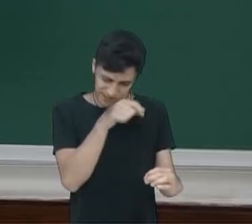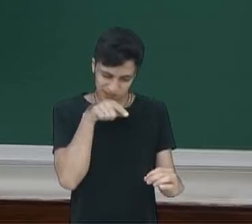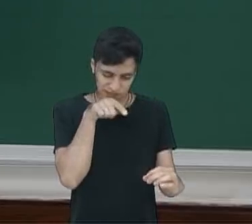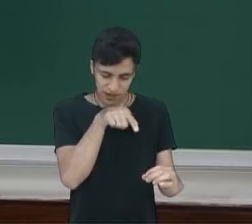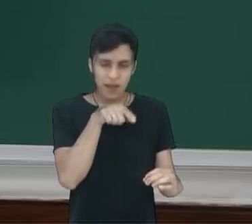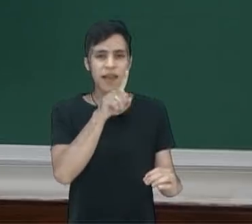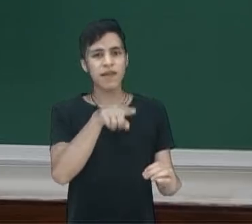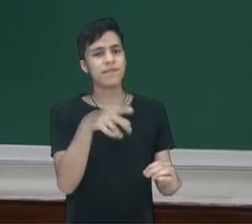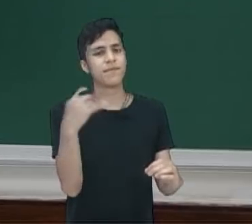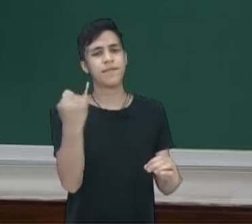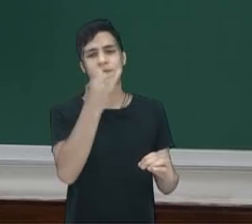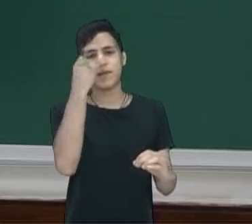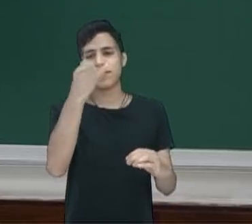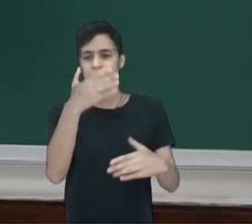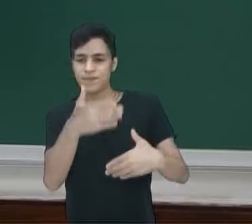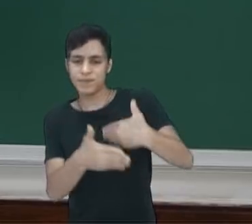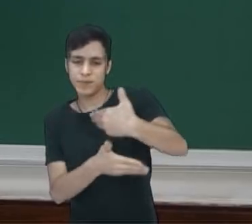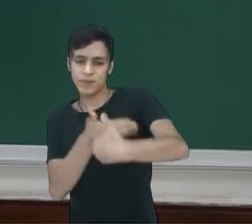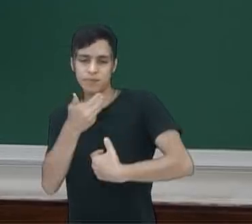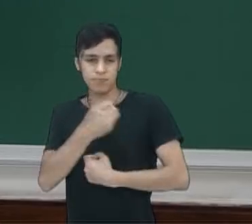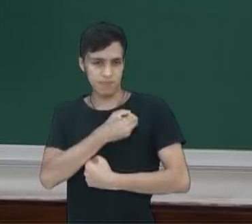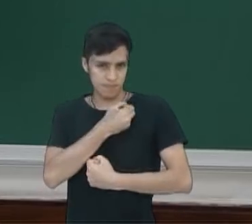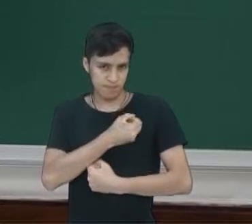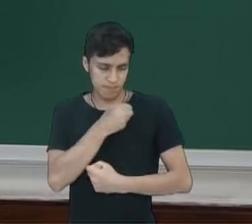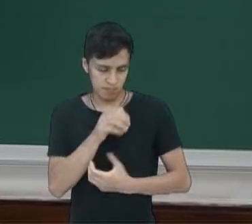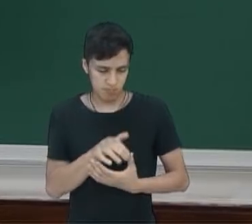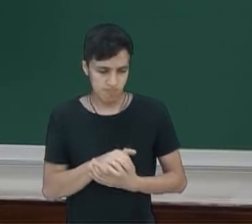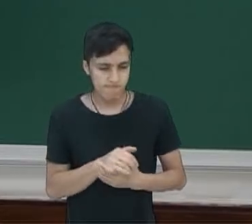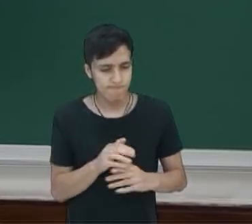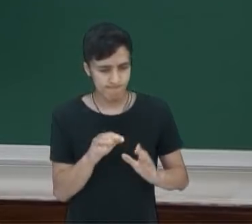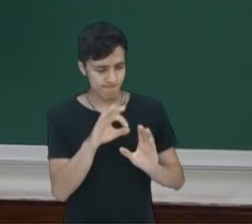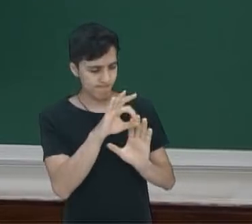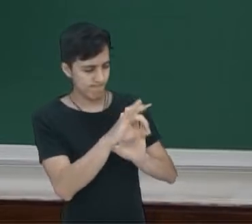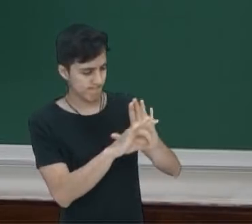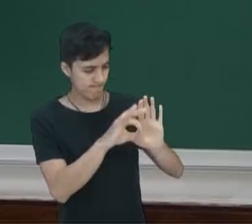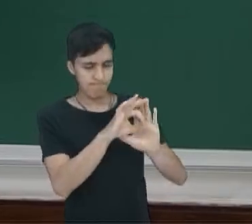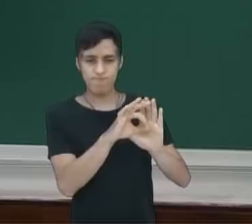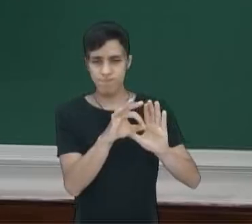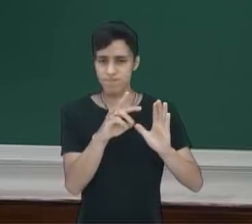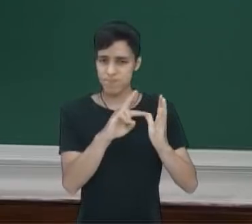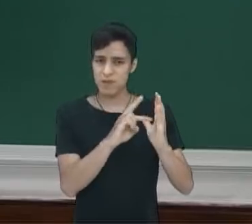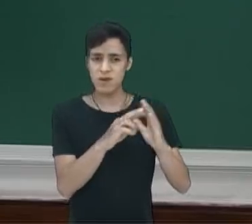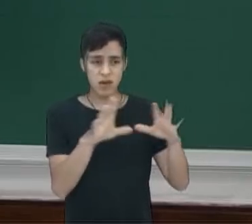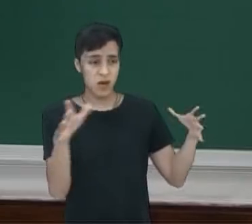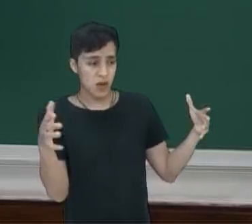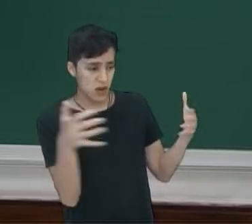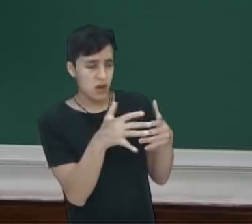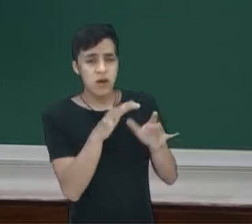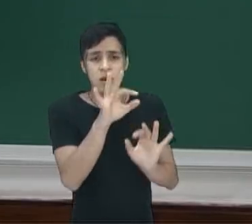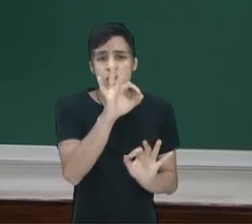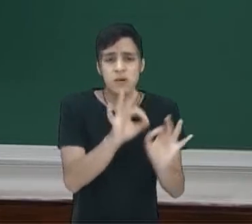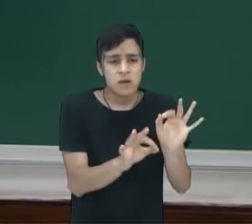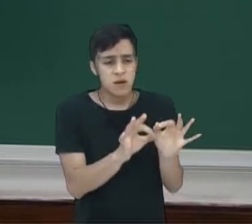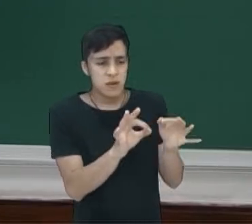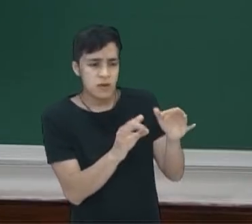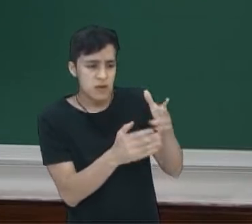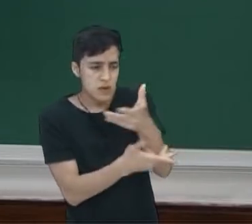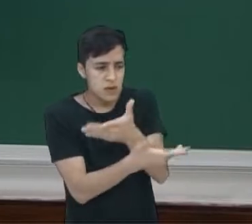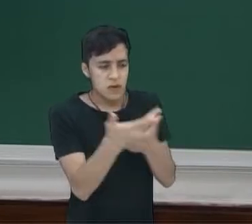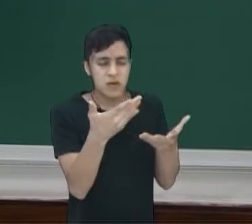vida. As células, elas vão se agrupando, vão se organizando, formando os